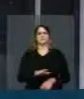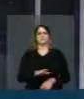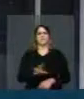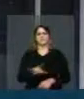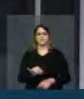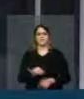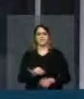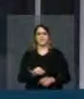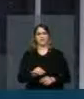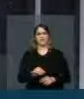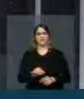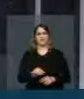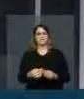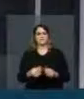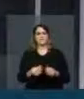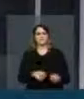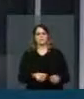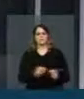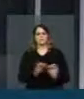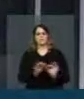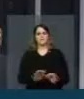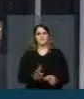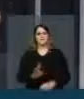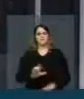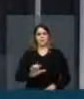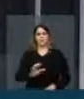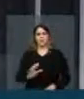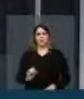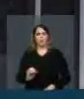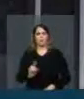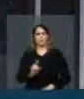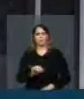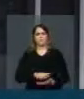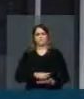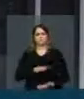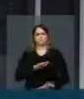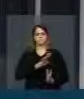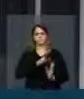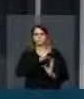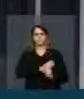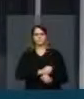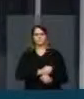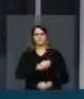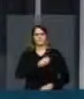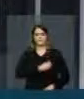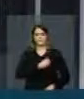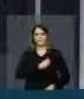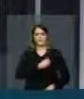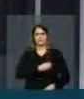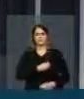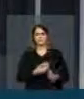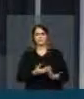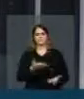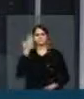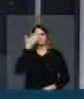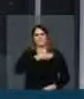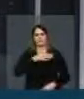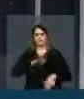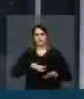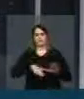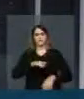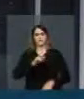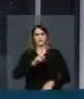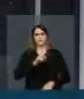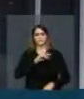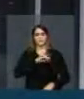procurar entregar tudo pelo bloco, ele vai juntar isso no longo da sua vida, e vai ter, quem sabe, um salário e meio,